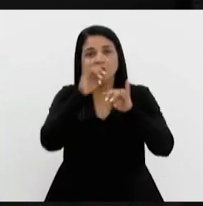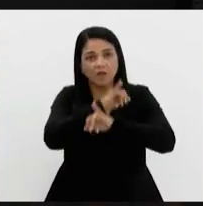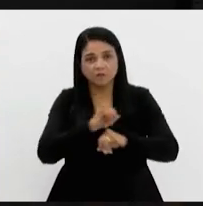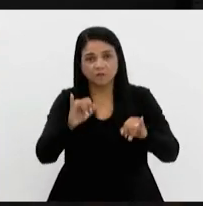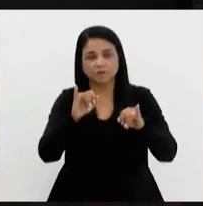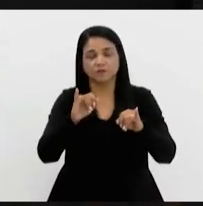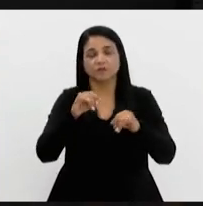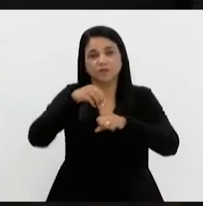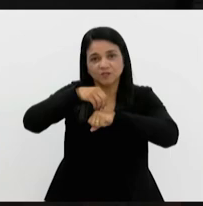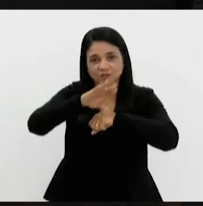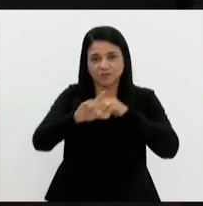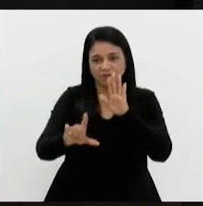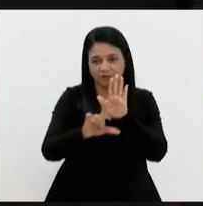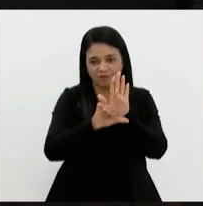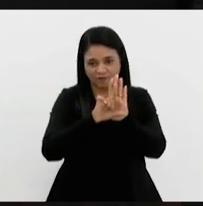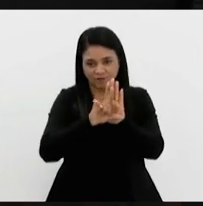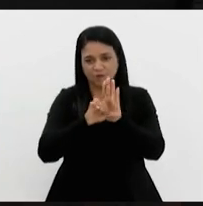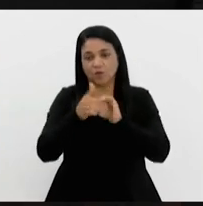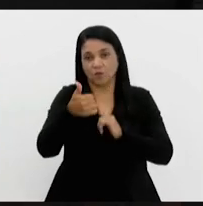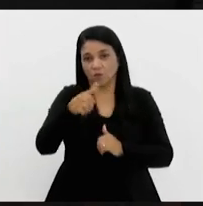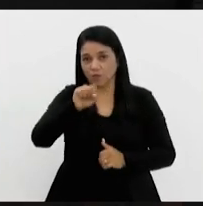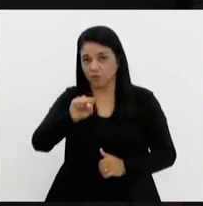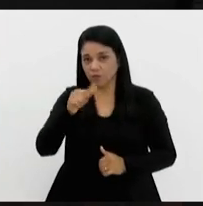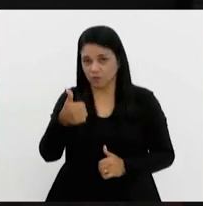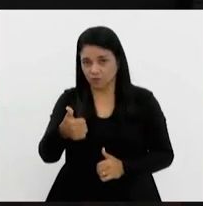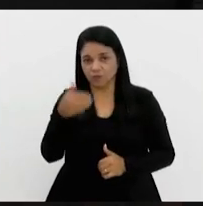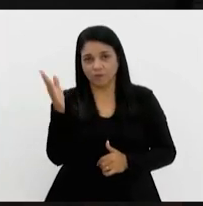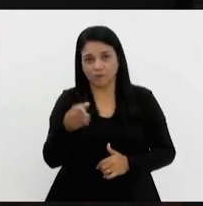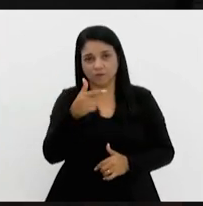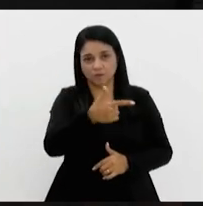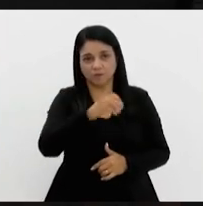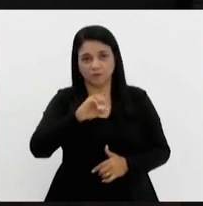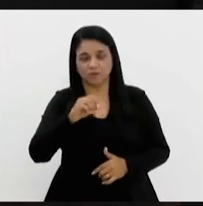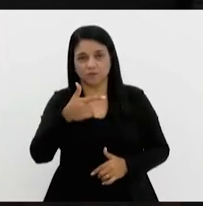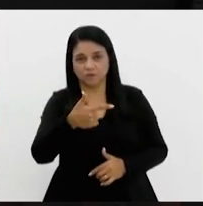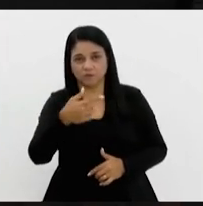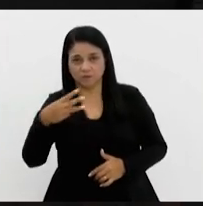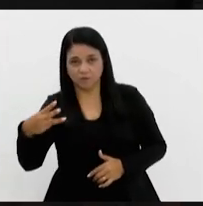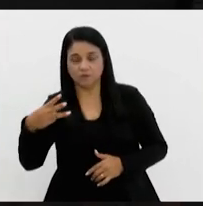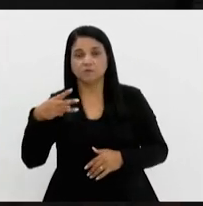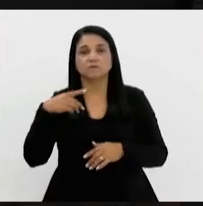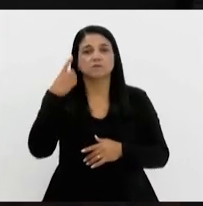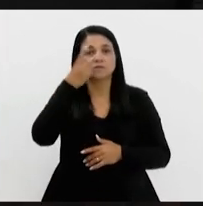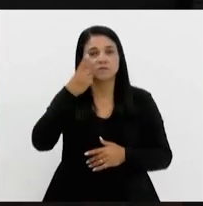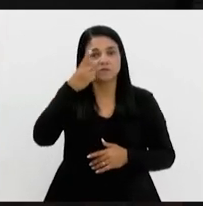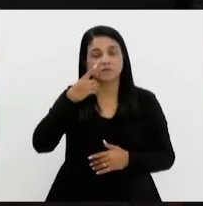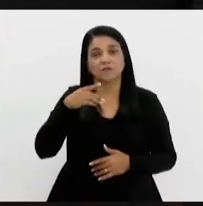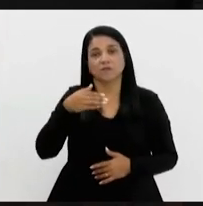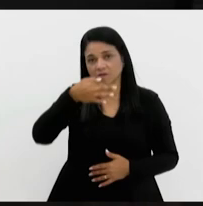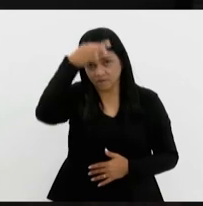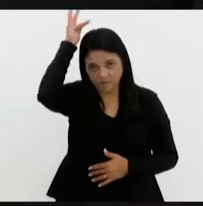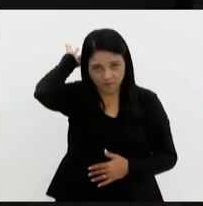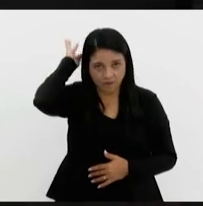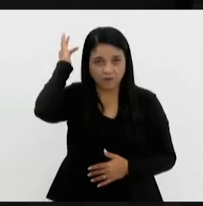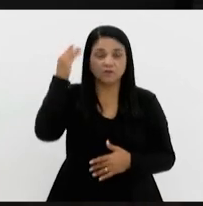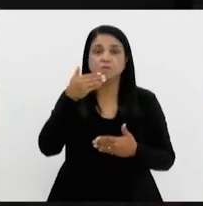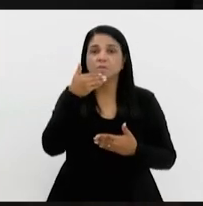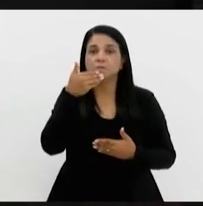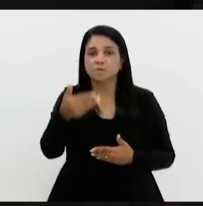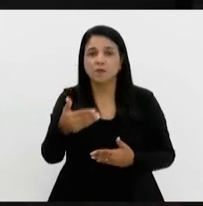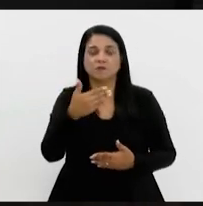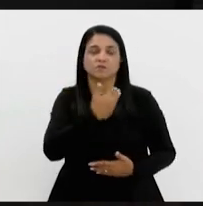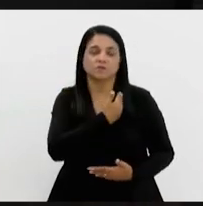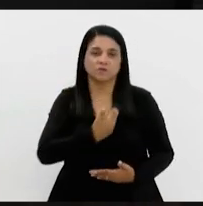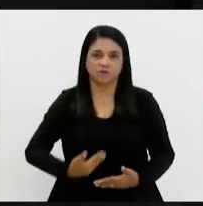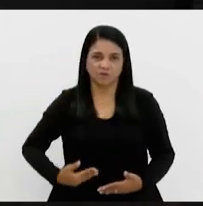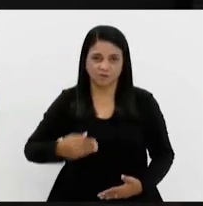Anuncio, indicação legislativa número 181 de 2023, de autoria do deputado Fred Pacheco, que solicita ao